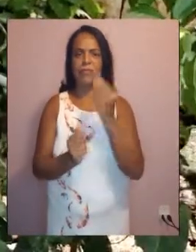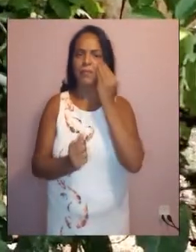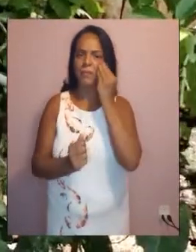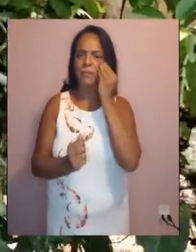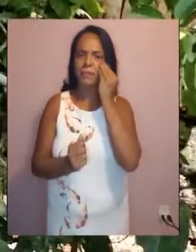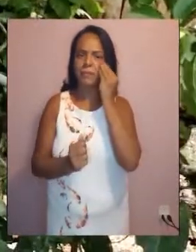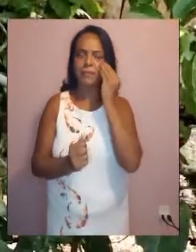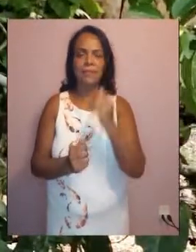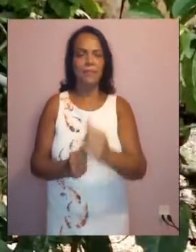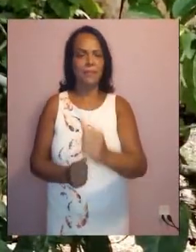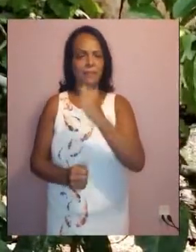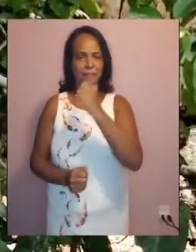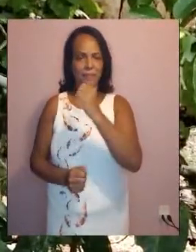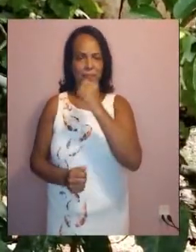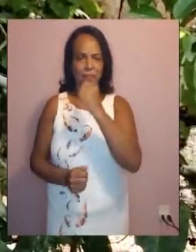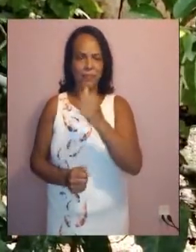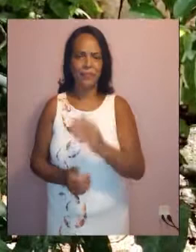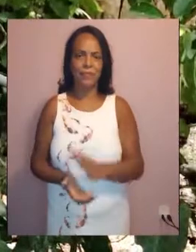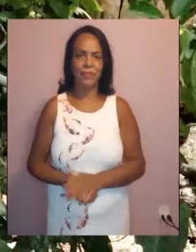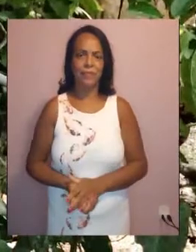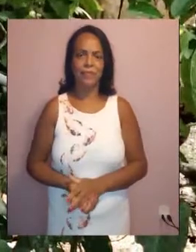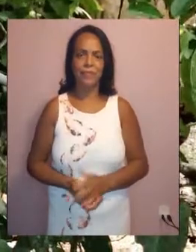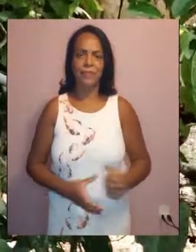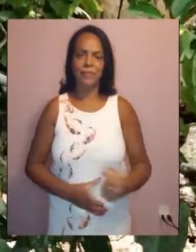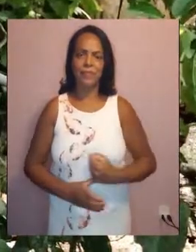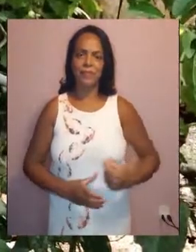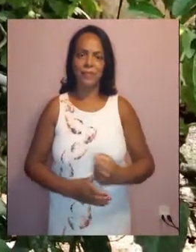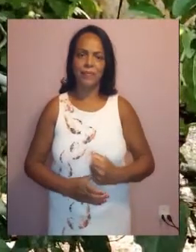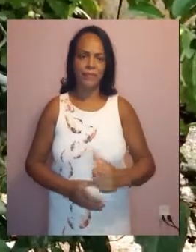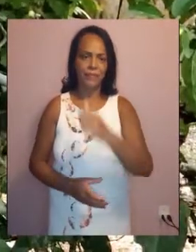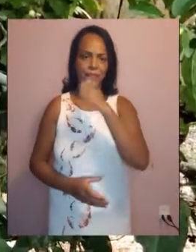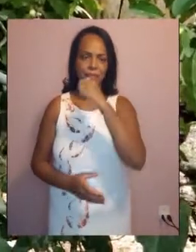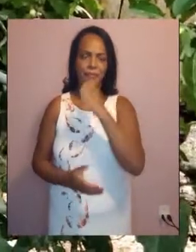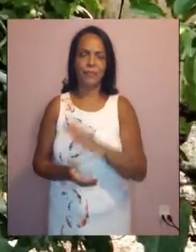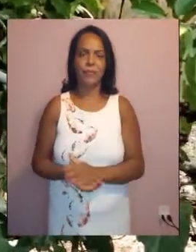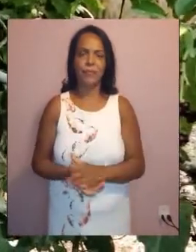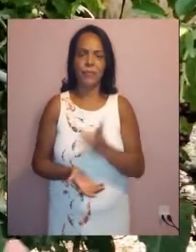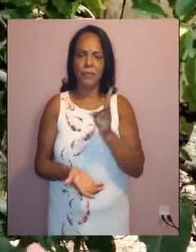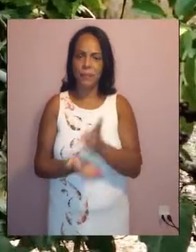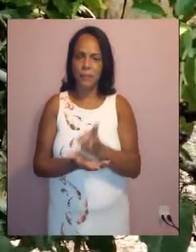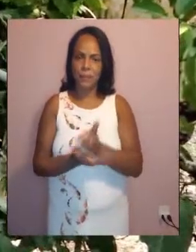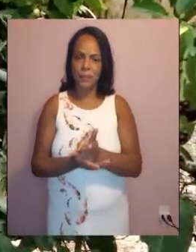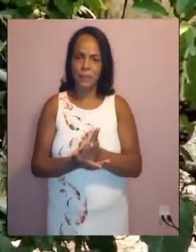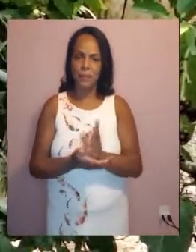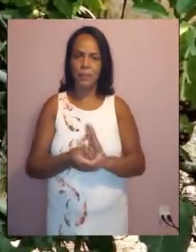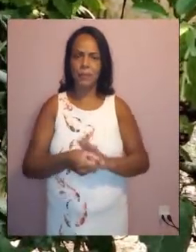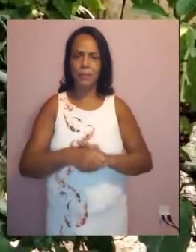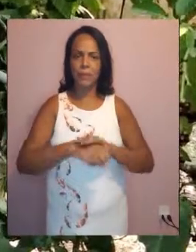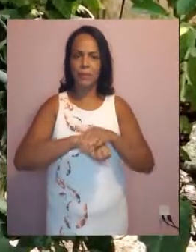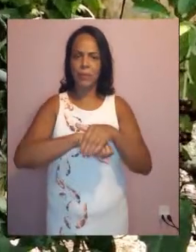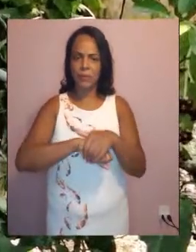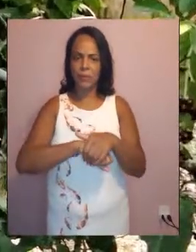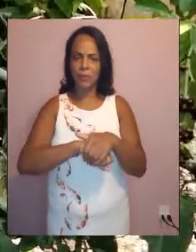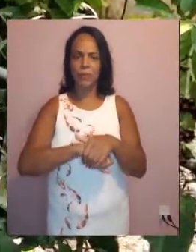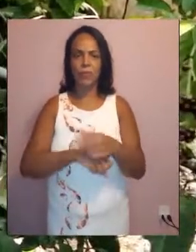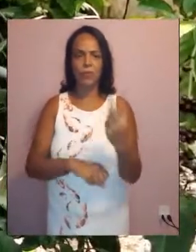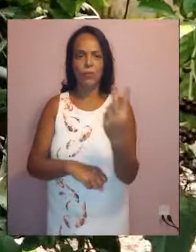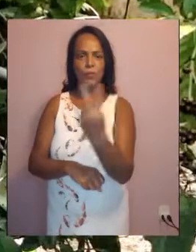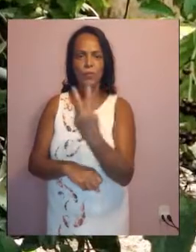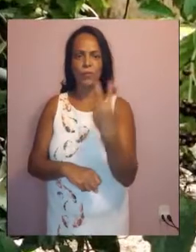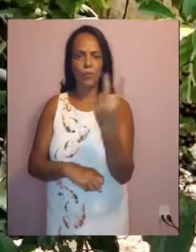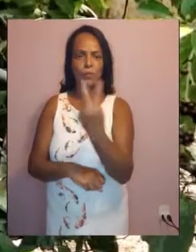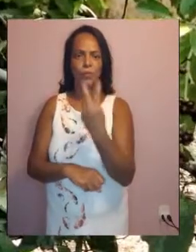eles tomaram o cozimento, né? Porque tudo era princípio, nada tinha